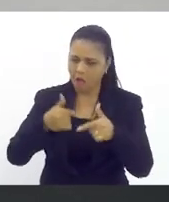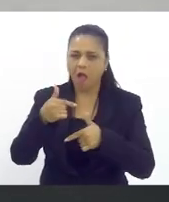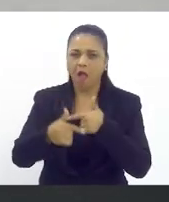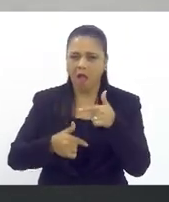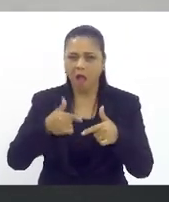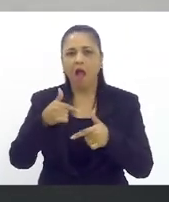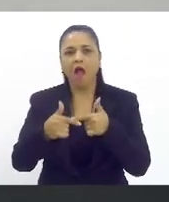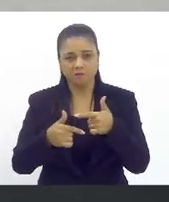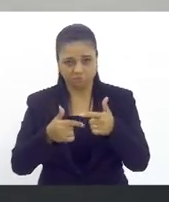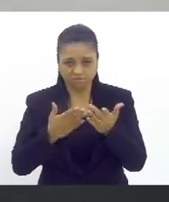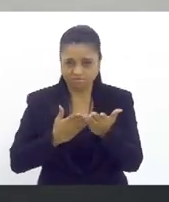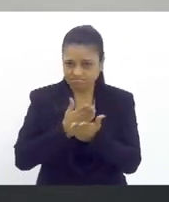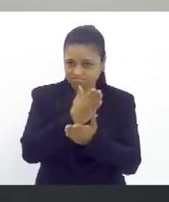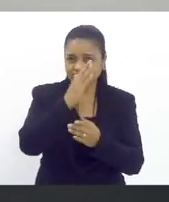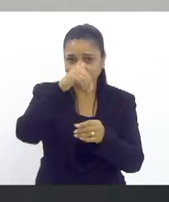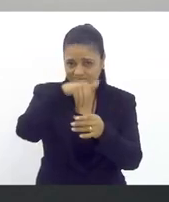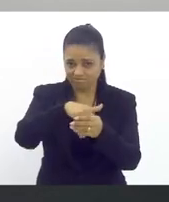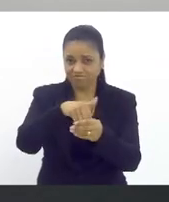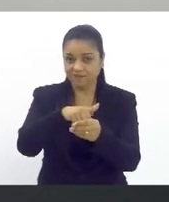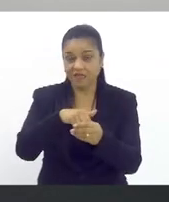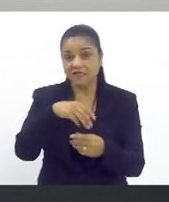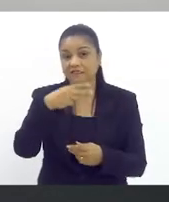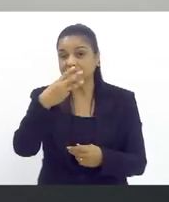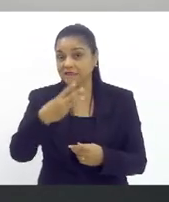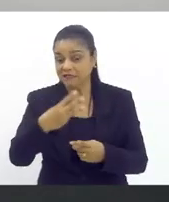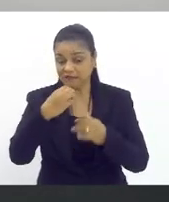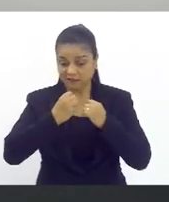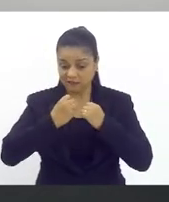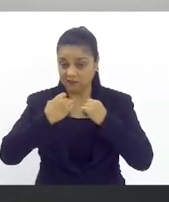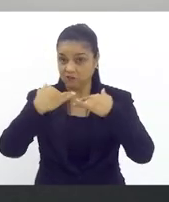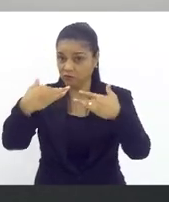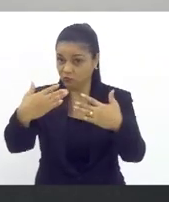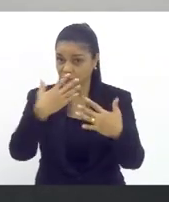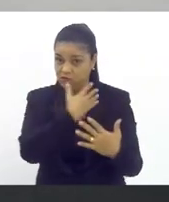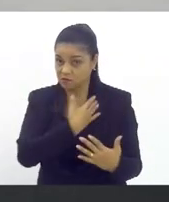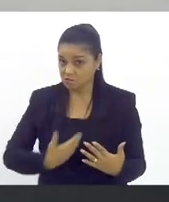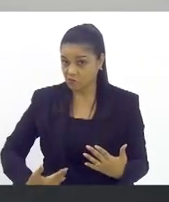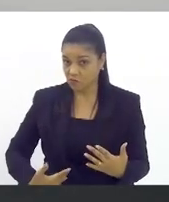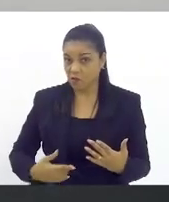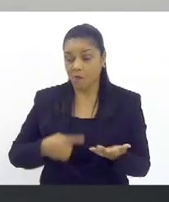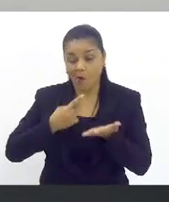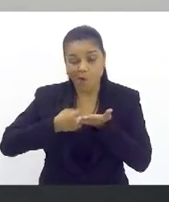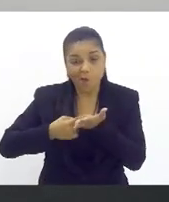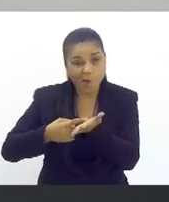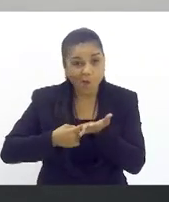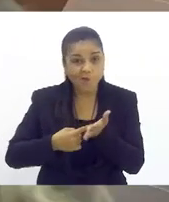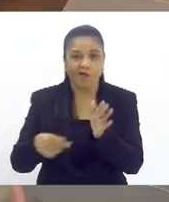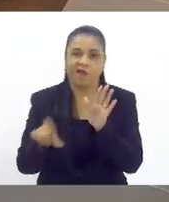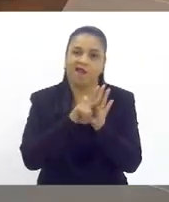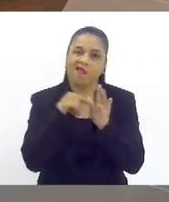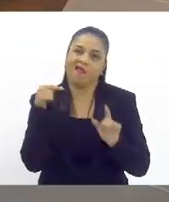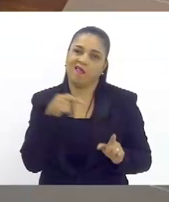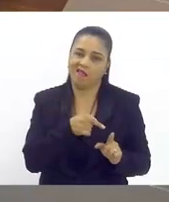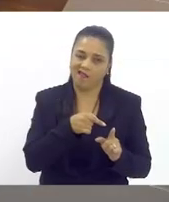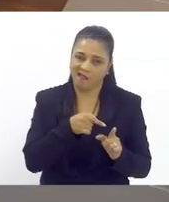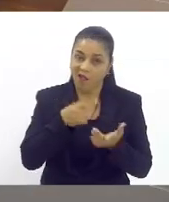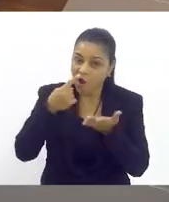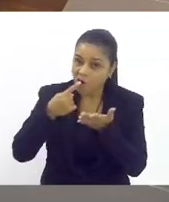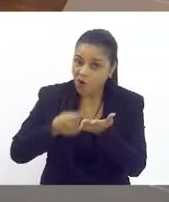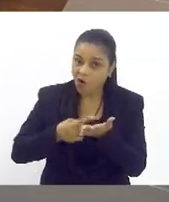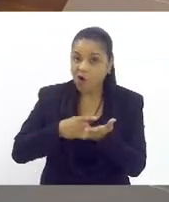sensacionada e essa Já é a terceira audiência algo que a gente faz para o cumprimento dela do compra-se